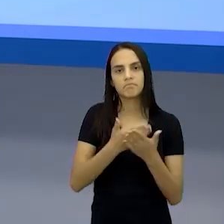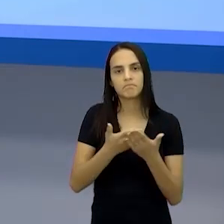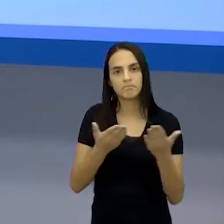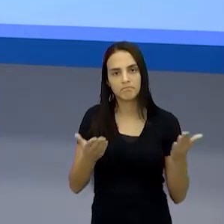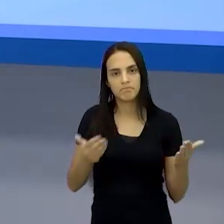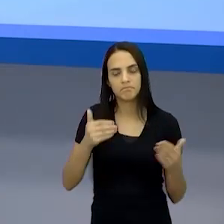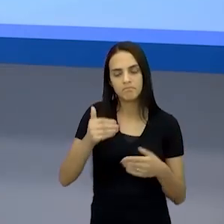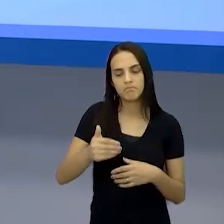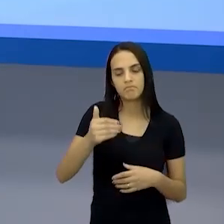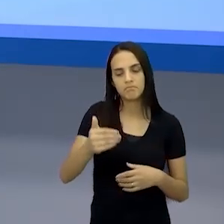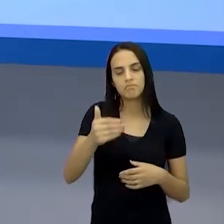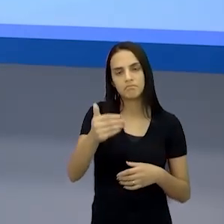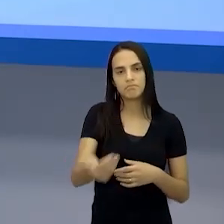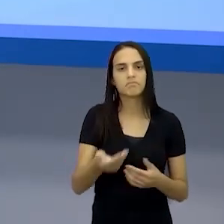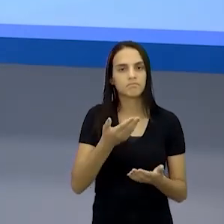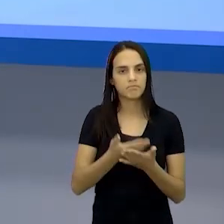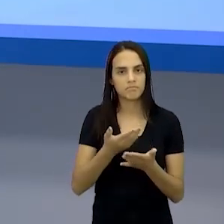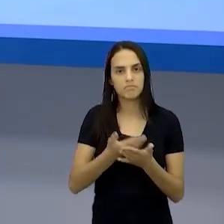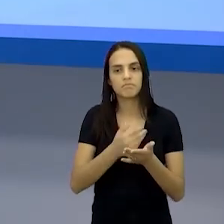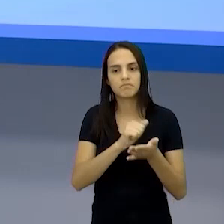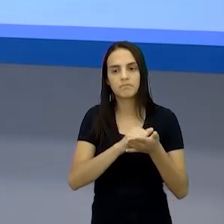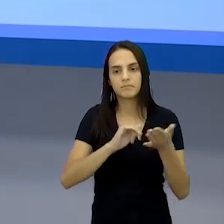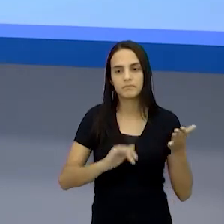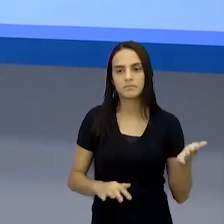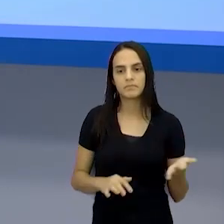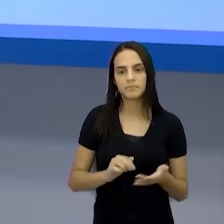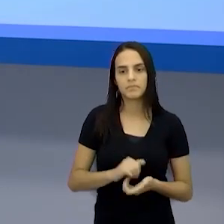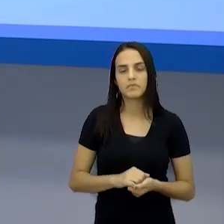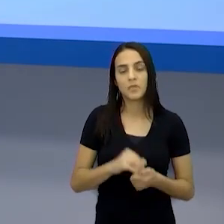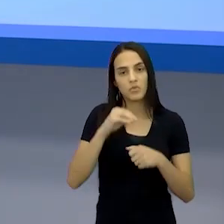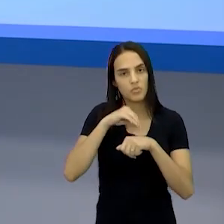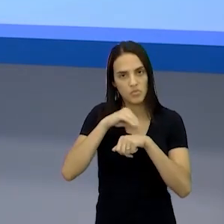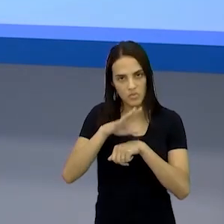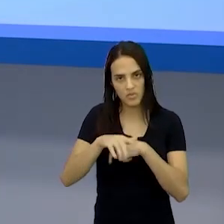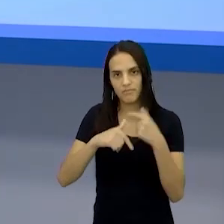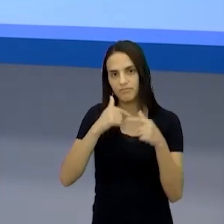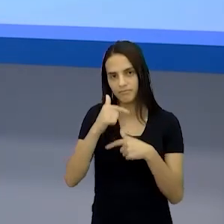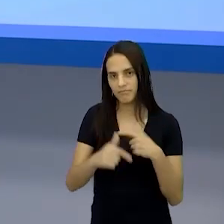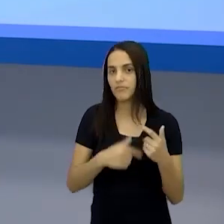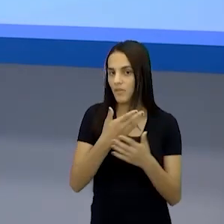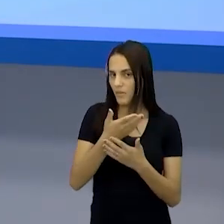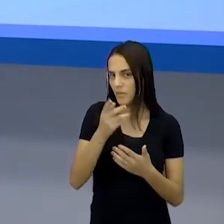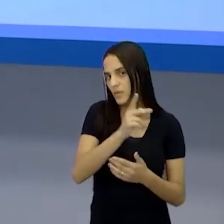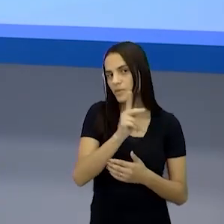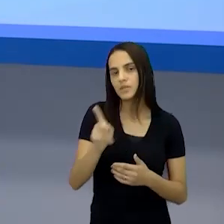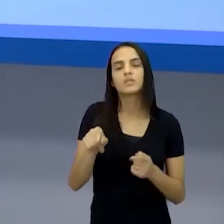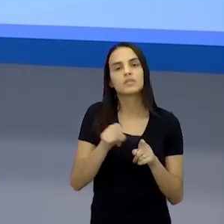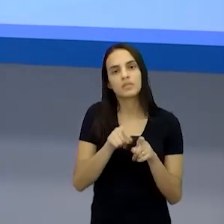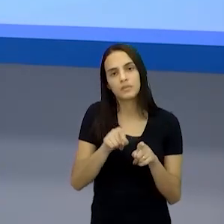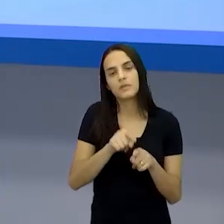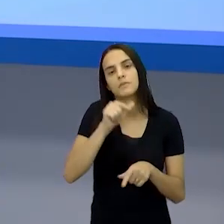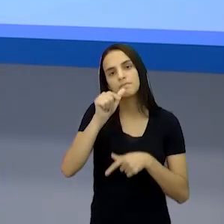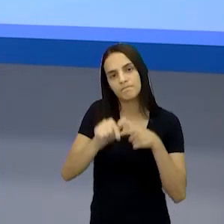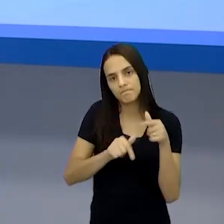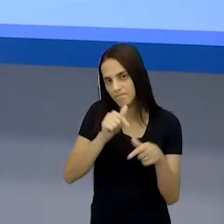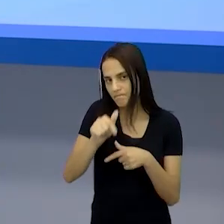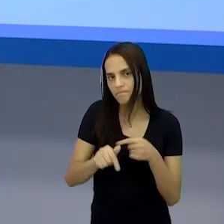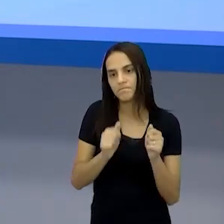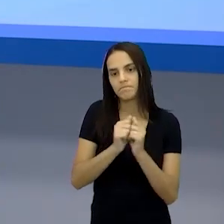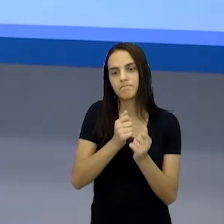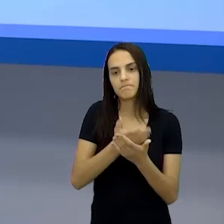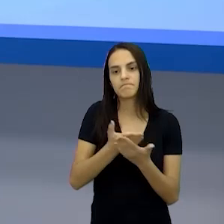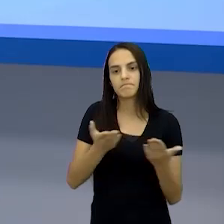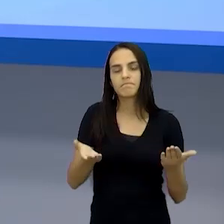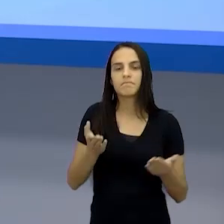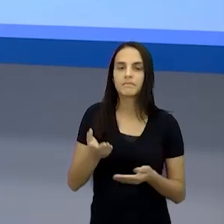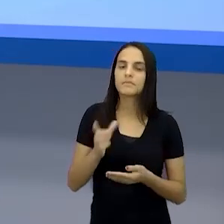no decorrer das aulas, das atividades, como sugestão de trabalho. Os professores também vão estar aí trabalhando com vocês